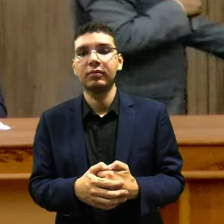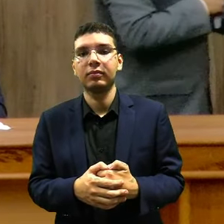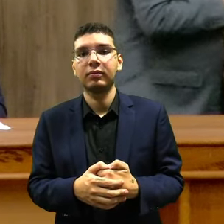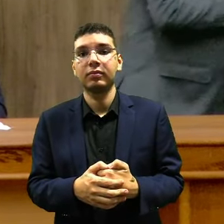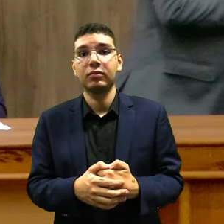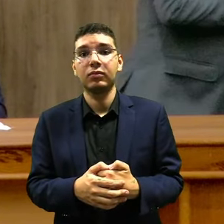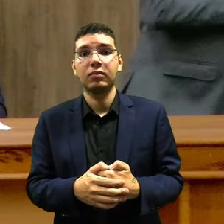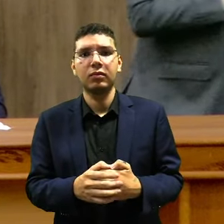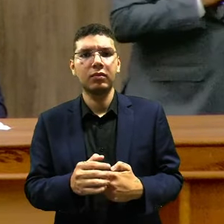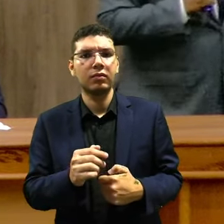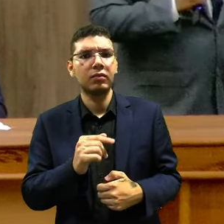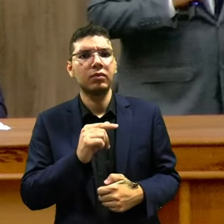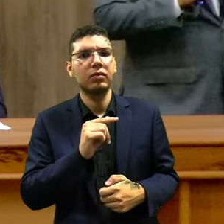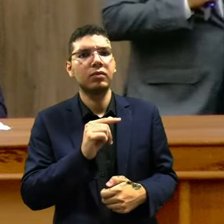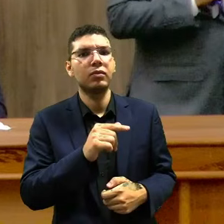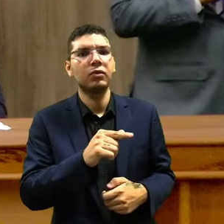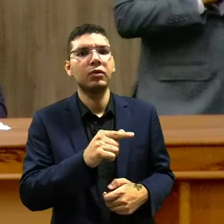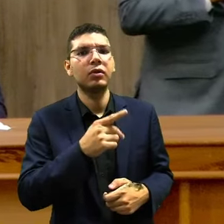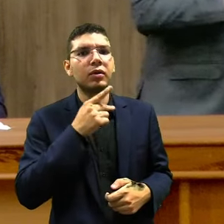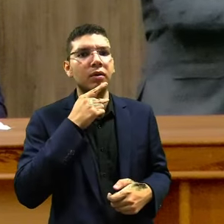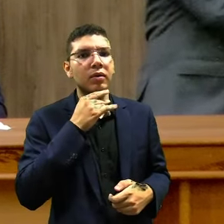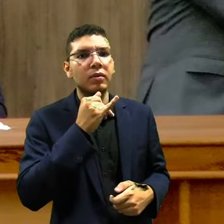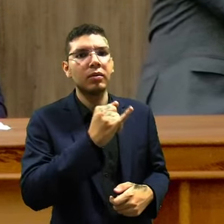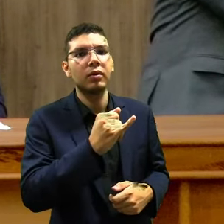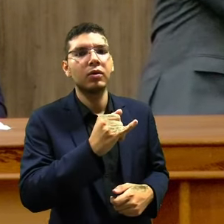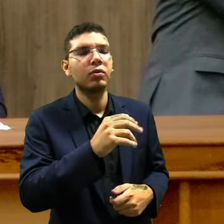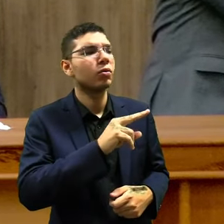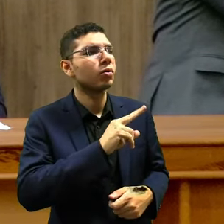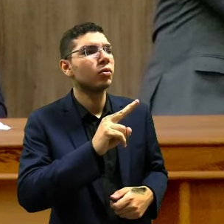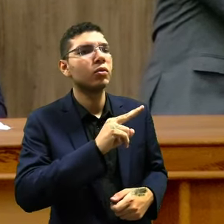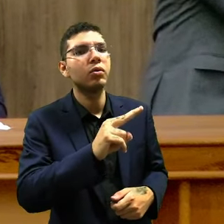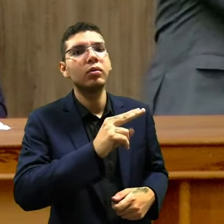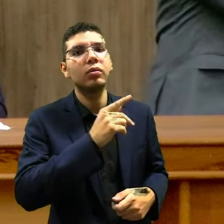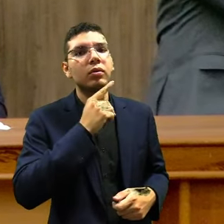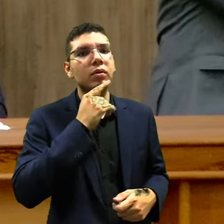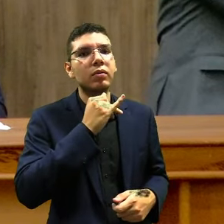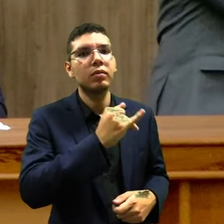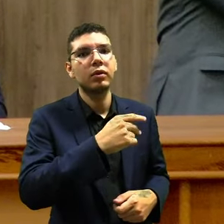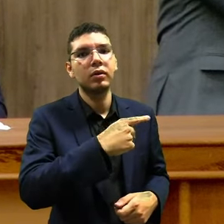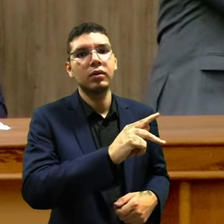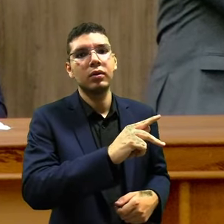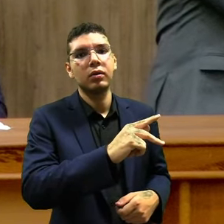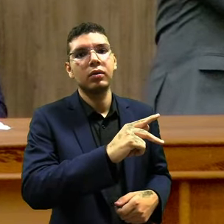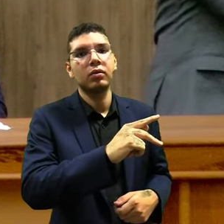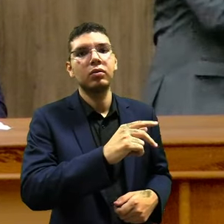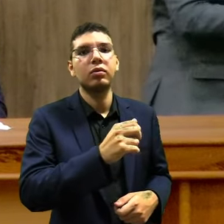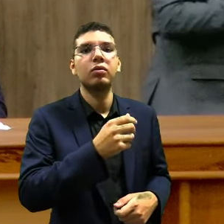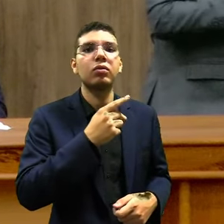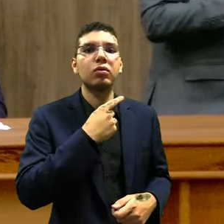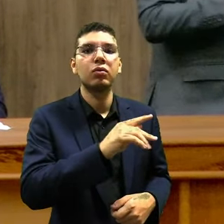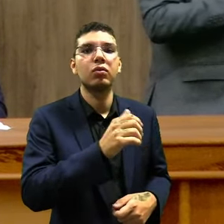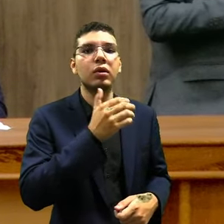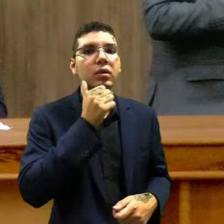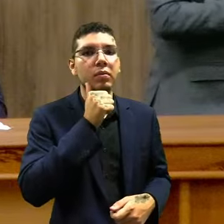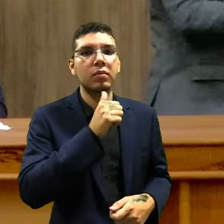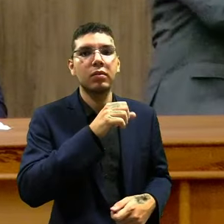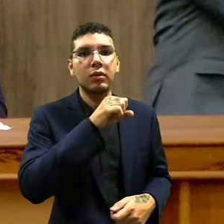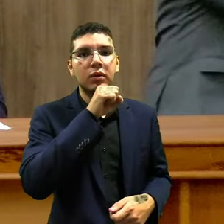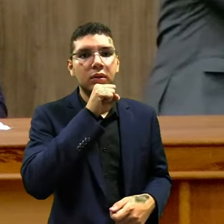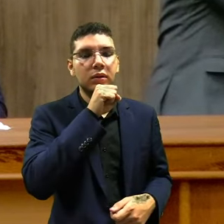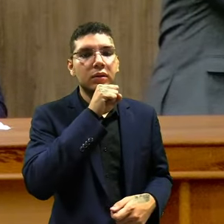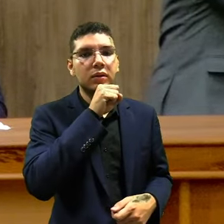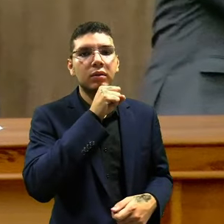teve pai ele tem procedência como era o nome do teu pai Pedro nome da tua mãe Maria pronto tu sabe o nome do teu